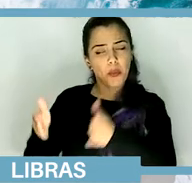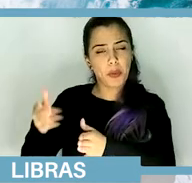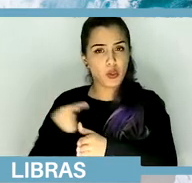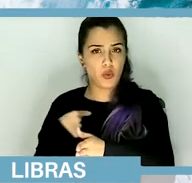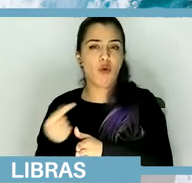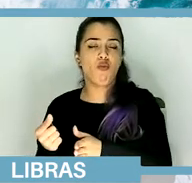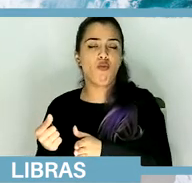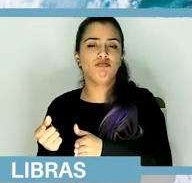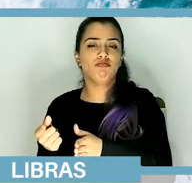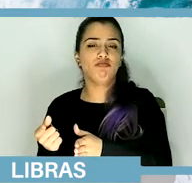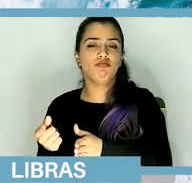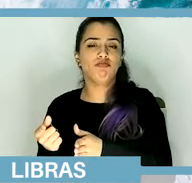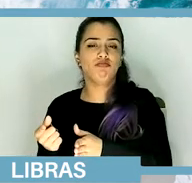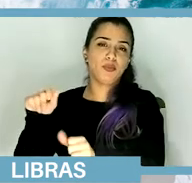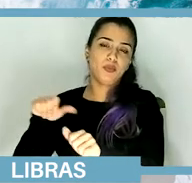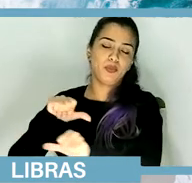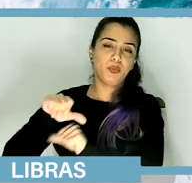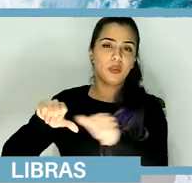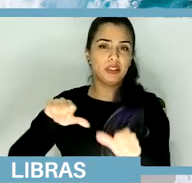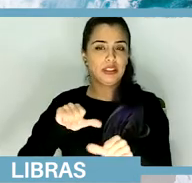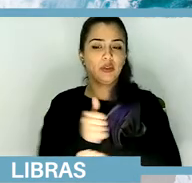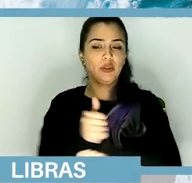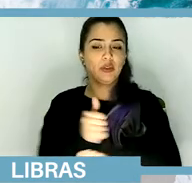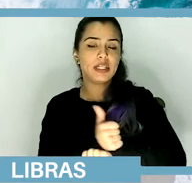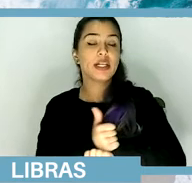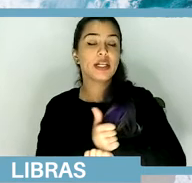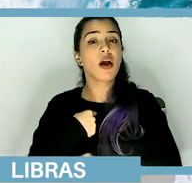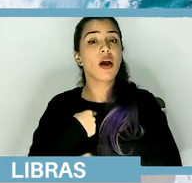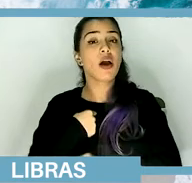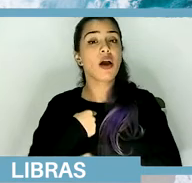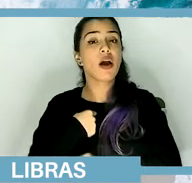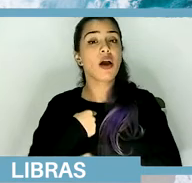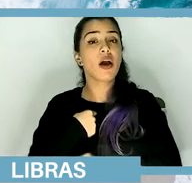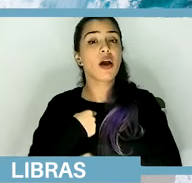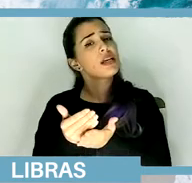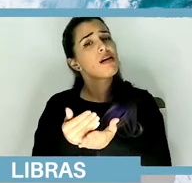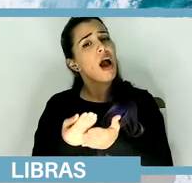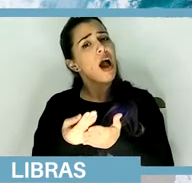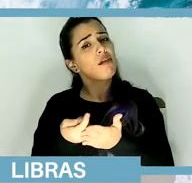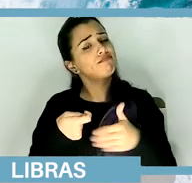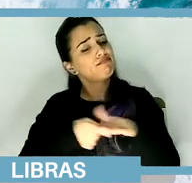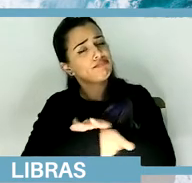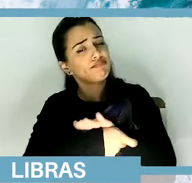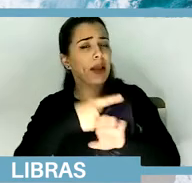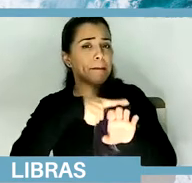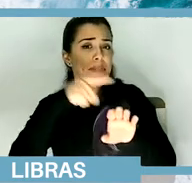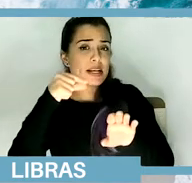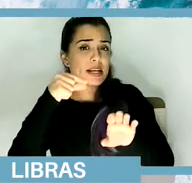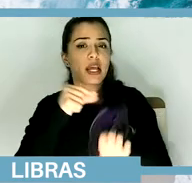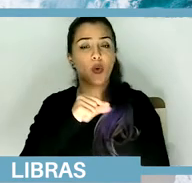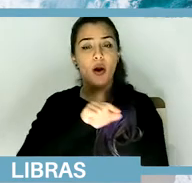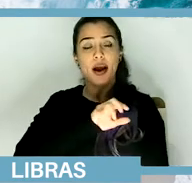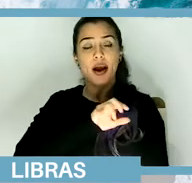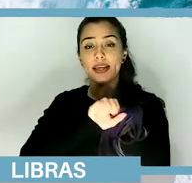comecei a empreender com a Espira Verde de uma forma muito pequena, experimental,